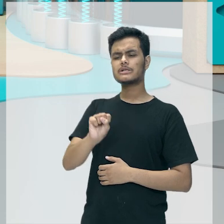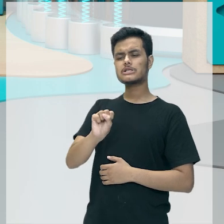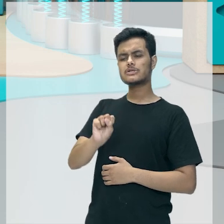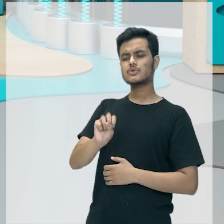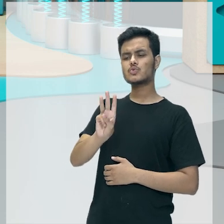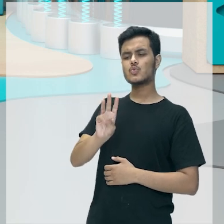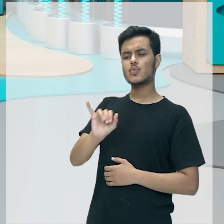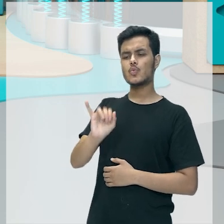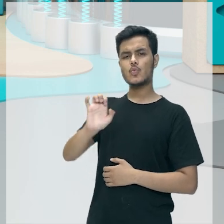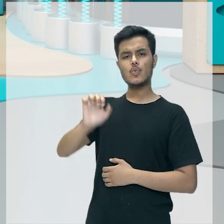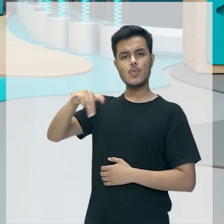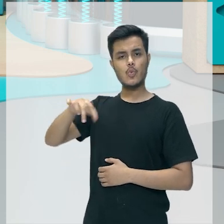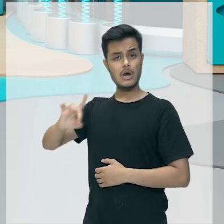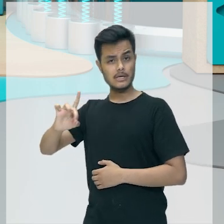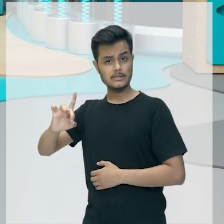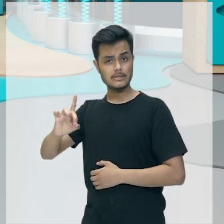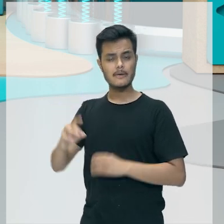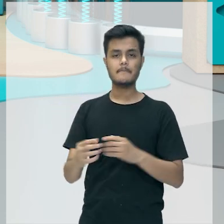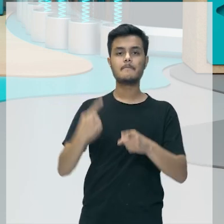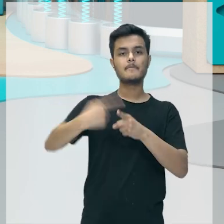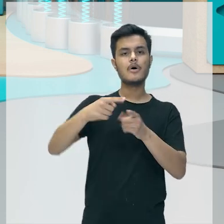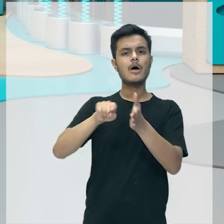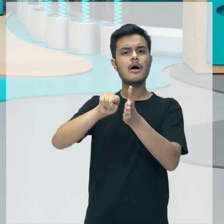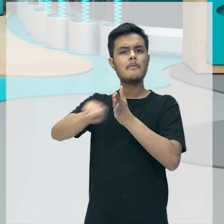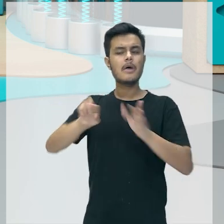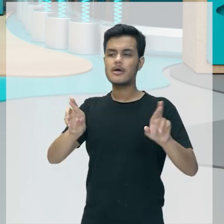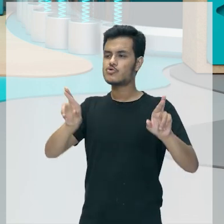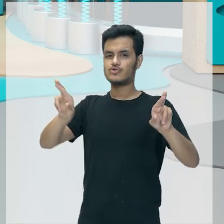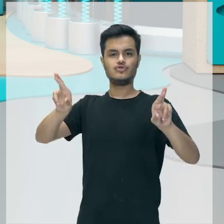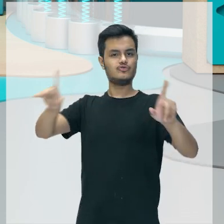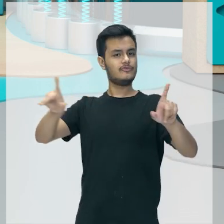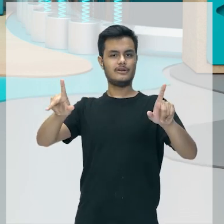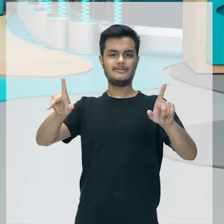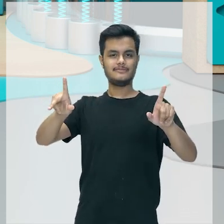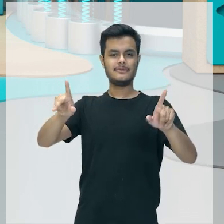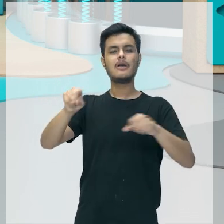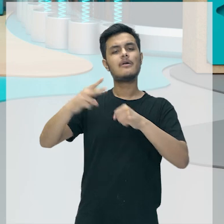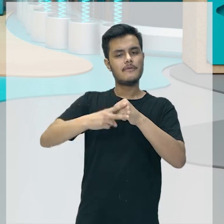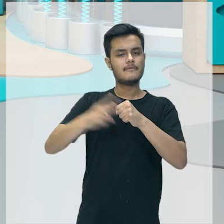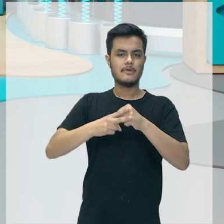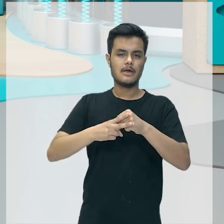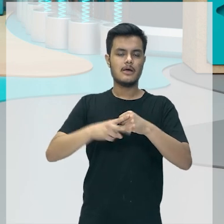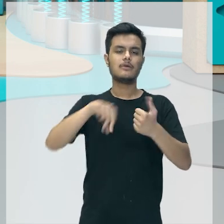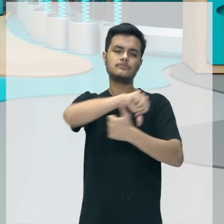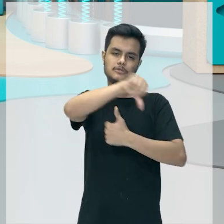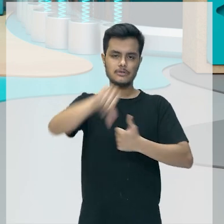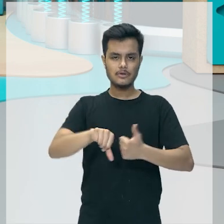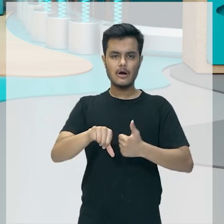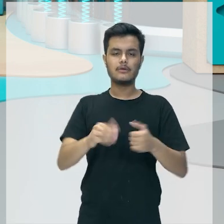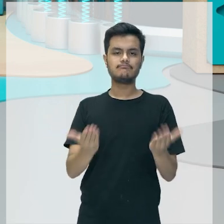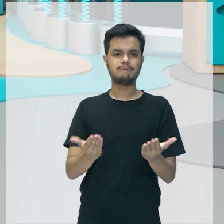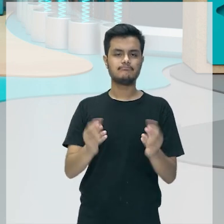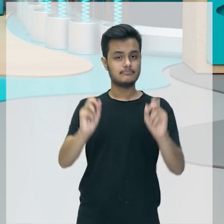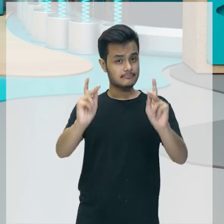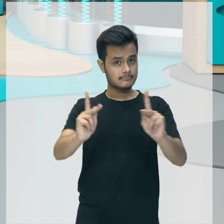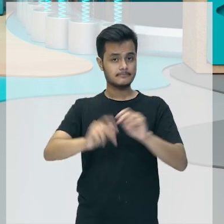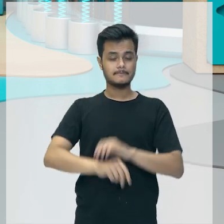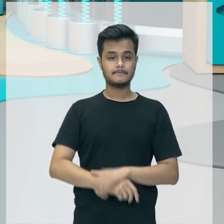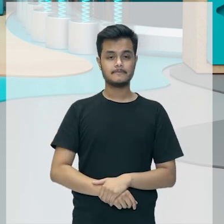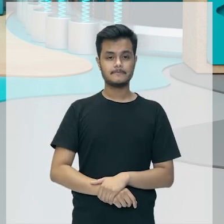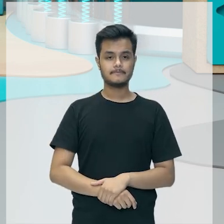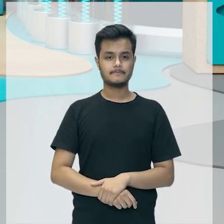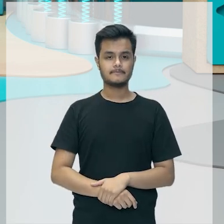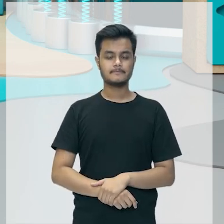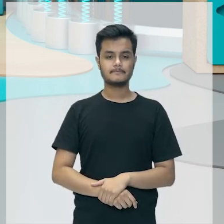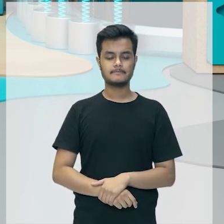porque na interrogativa nós não vamos utilizar o verbo conjugado, ok?